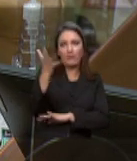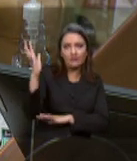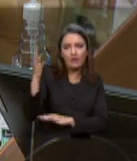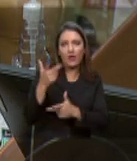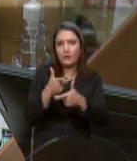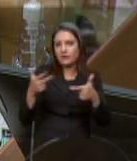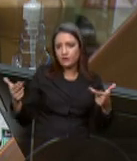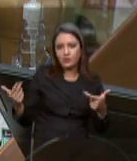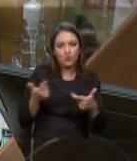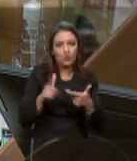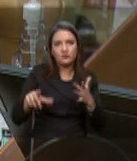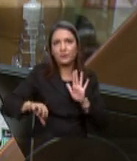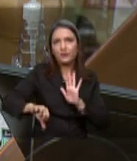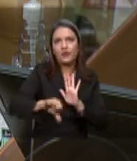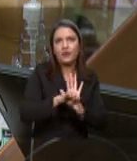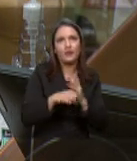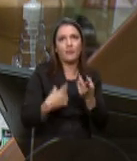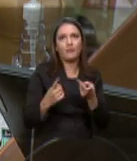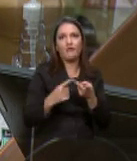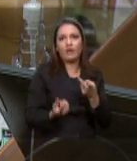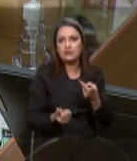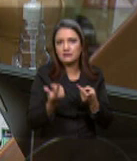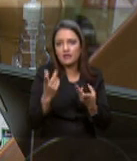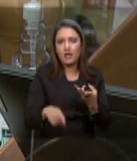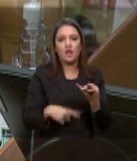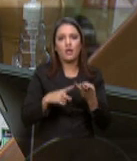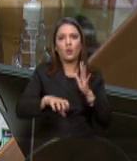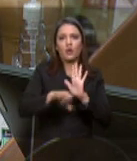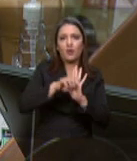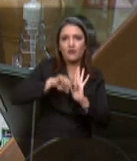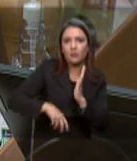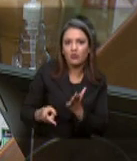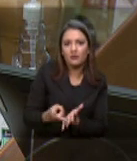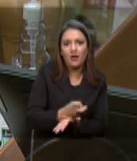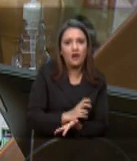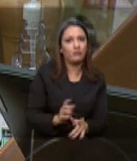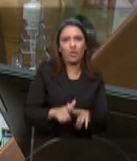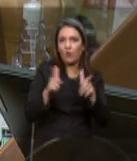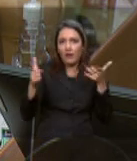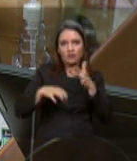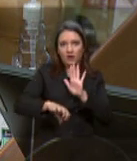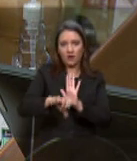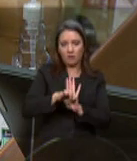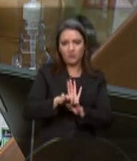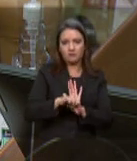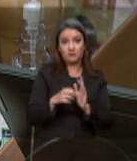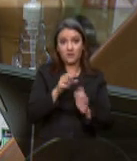outros dados, como crimes financeiros, crimes tributários, crimes, enfim.